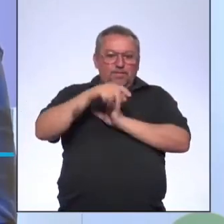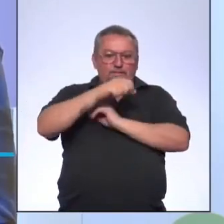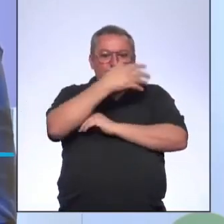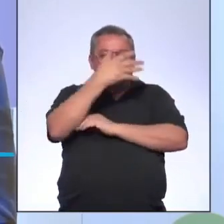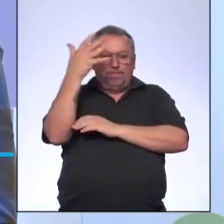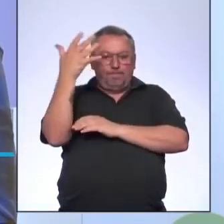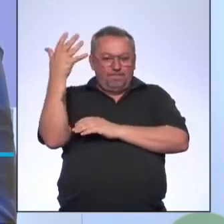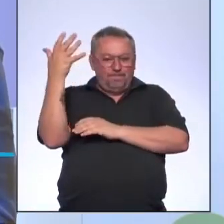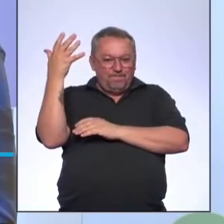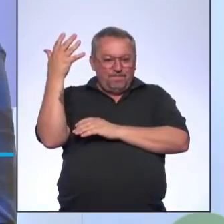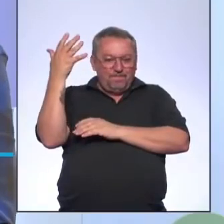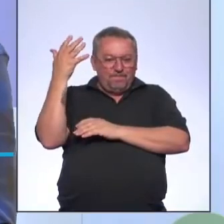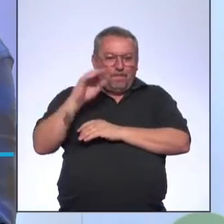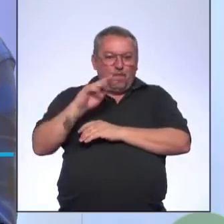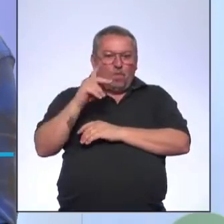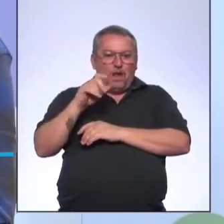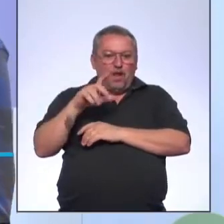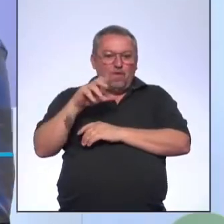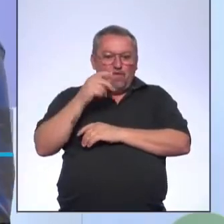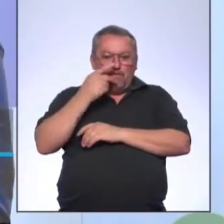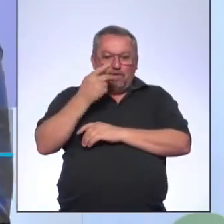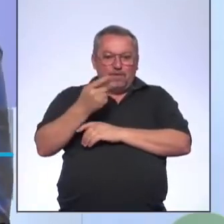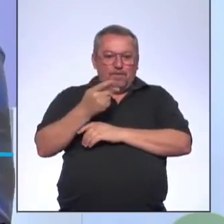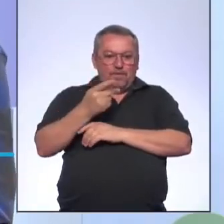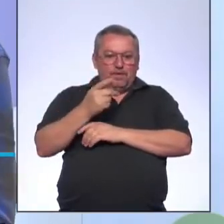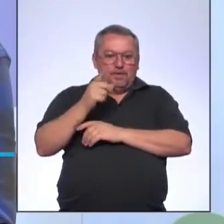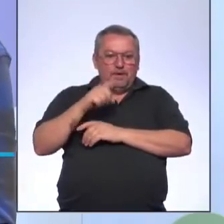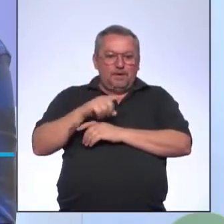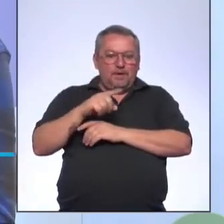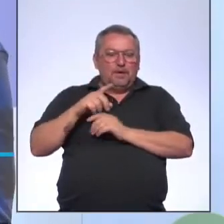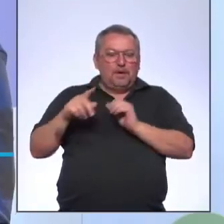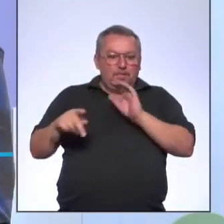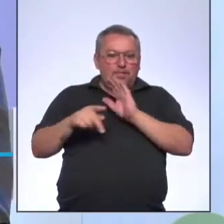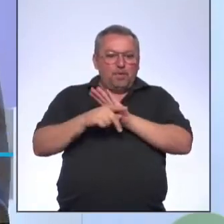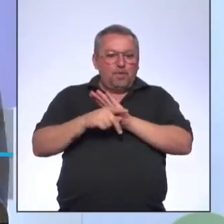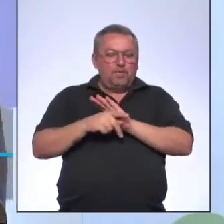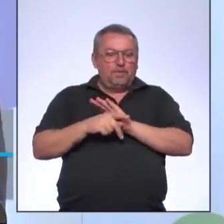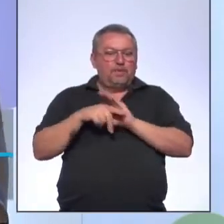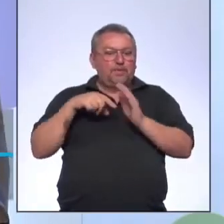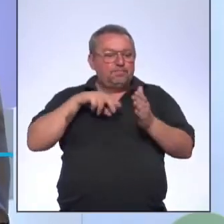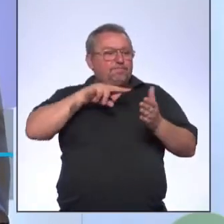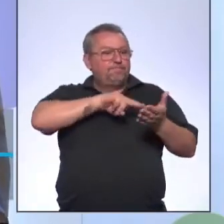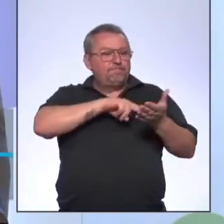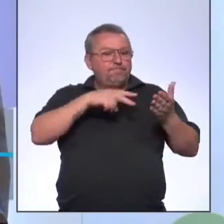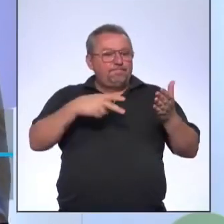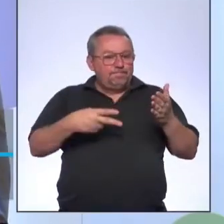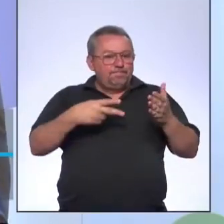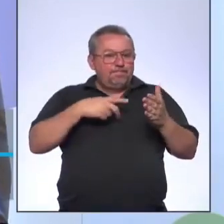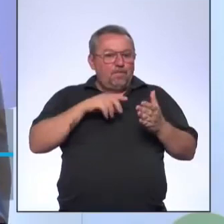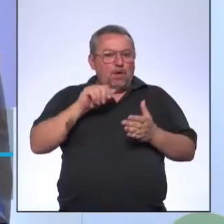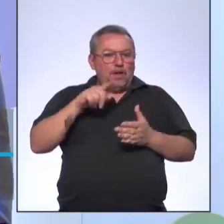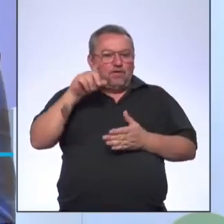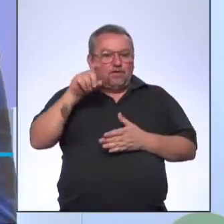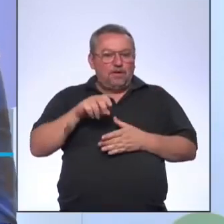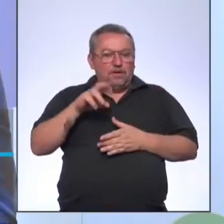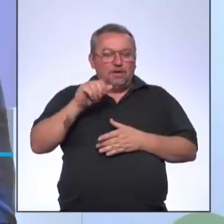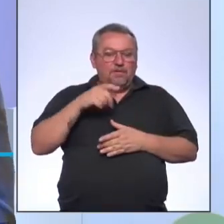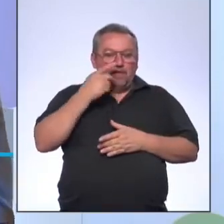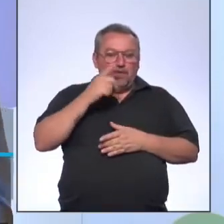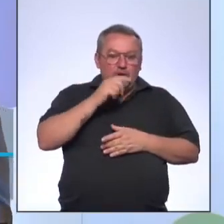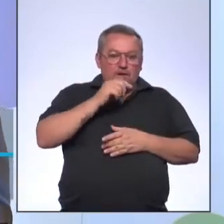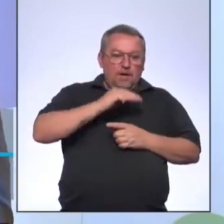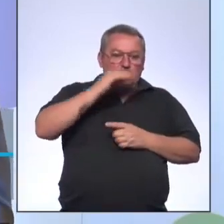natureza. E o Hélio e o Matheus estão falando que storm da tempestade. Então, alguns estão traduzindo, né? Até Alexandre mesmo falou que 1 é enchente,